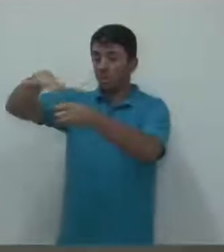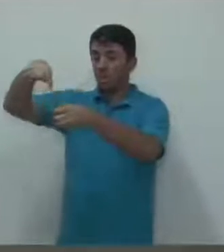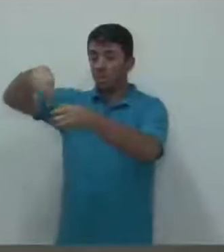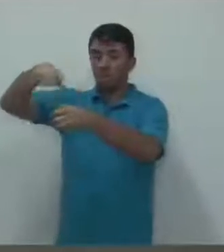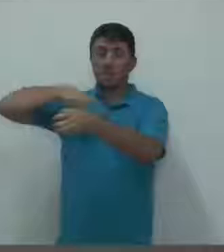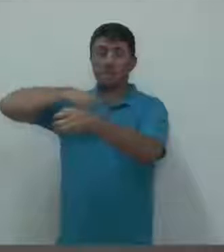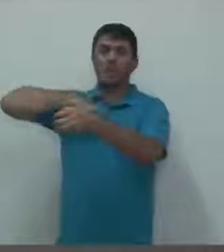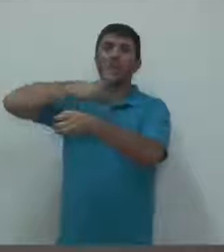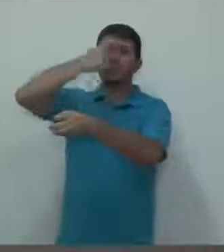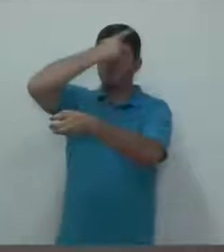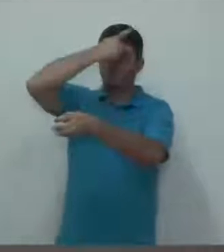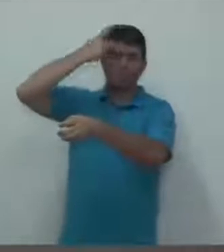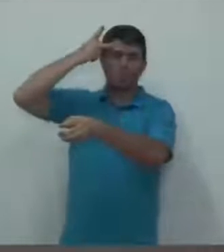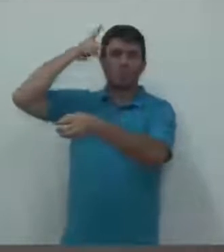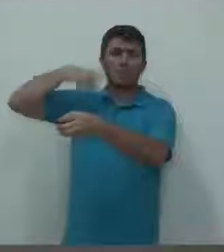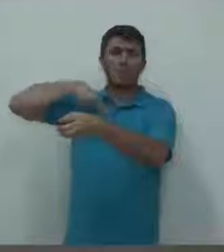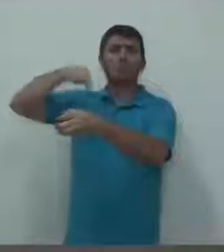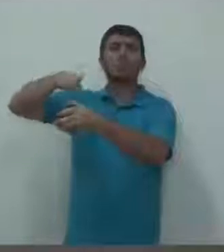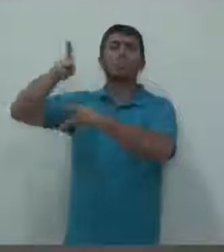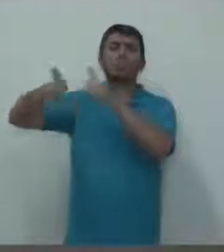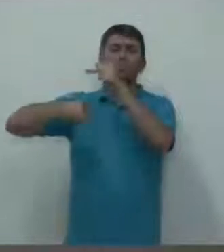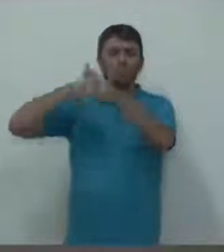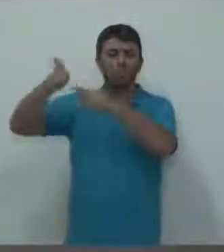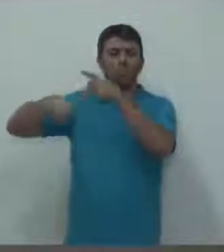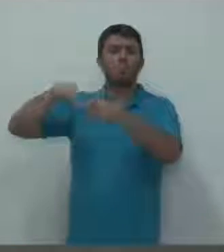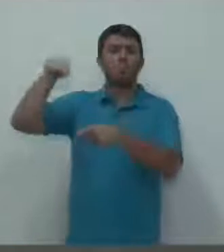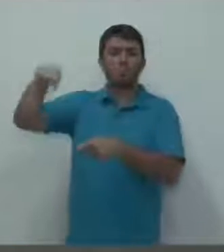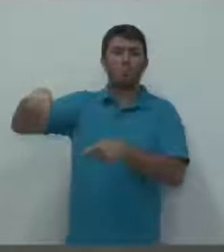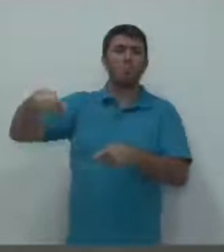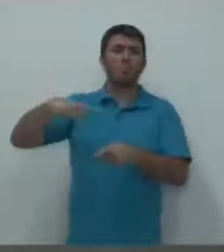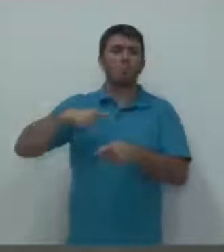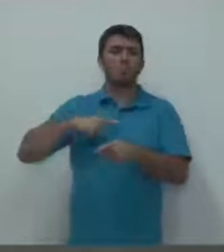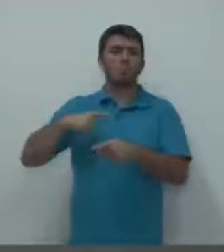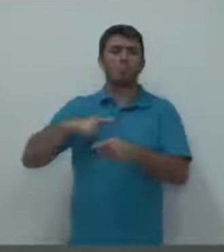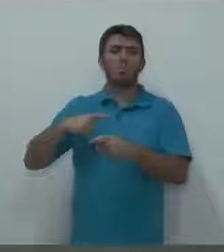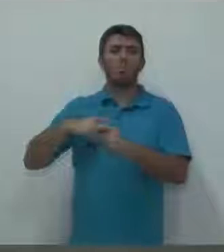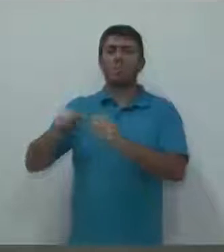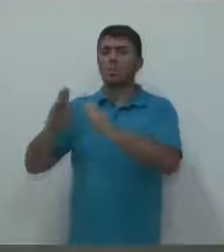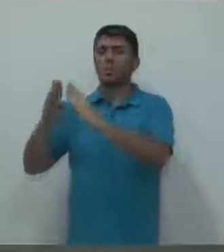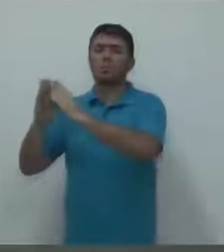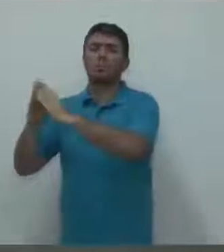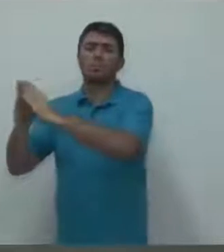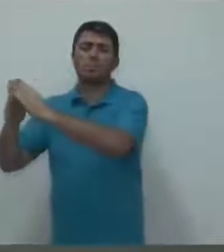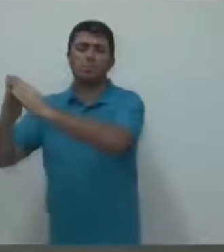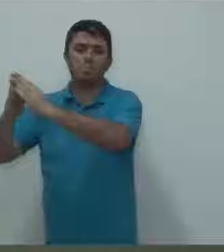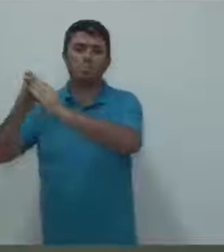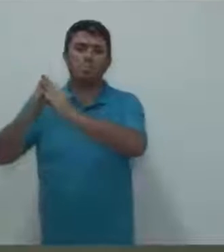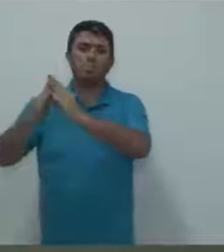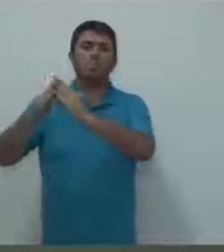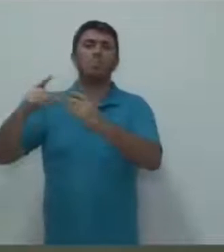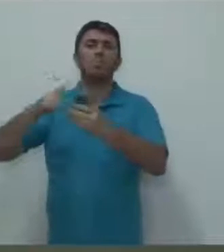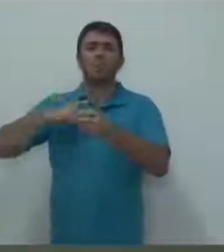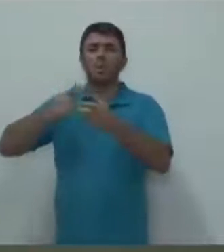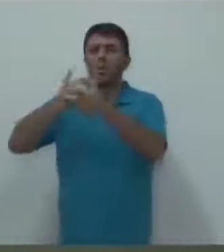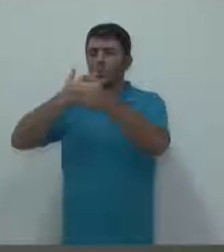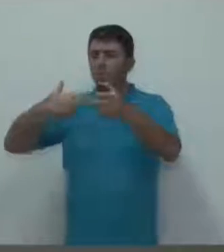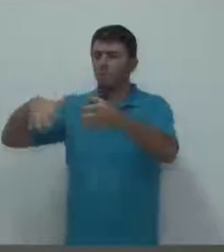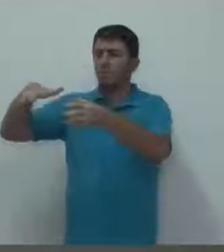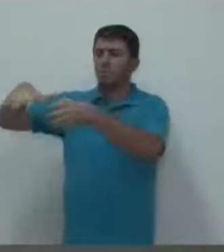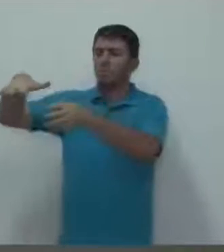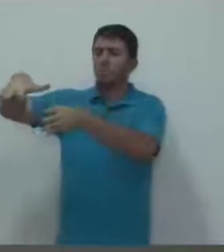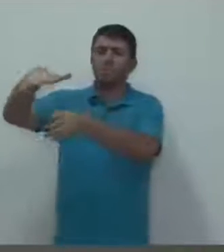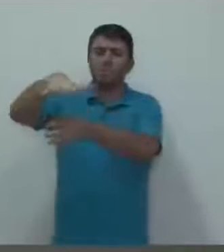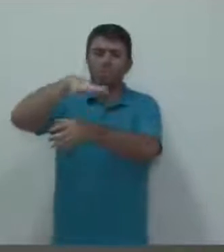gente. Tem até loteamentos lá, que eu volto a repetir, o campo de Toscana, que não está, inclusive, totalmente